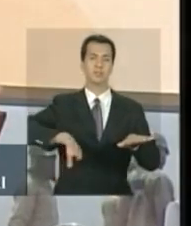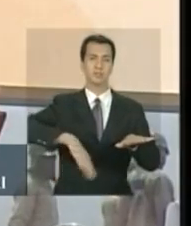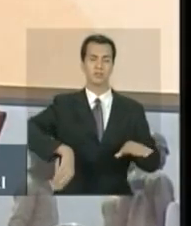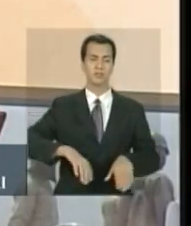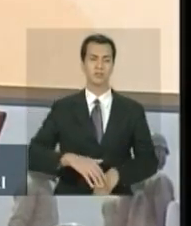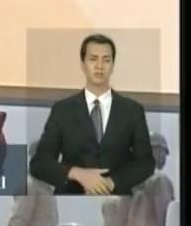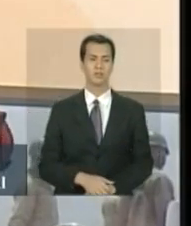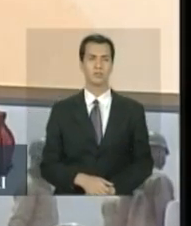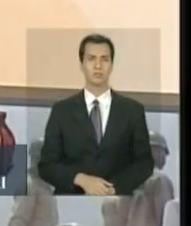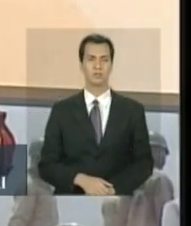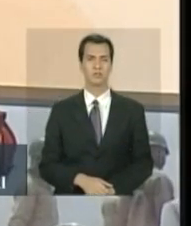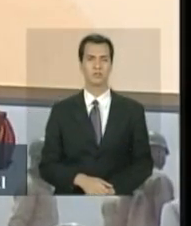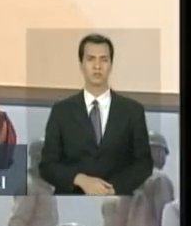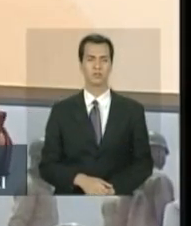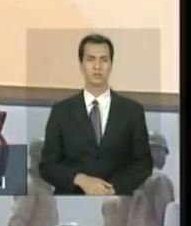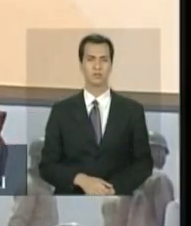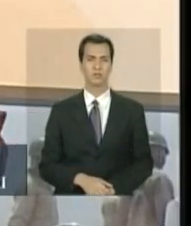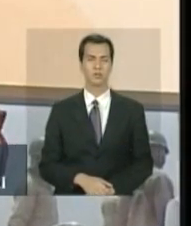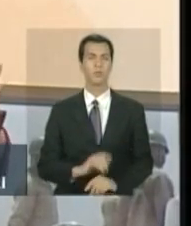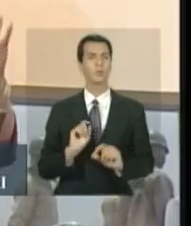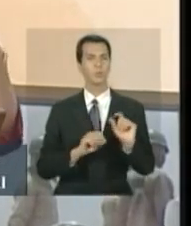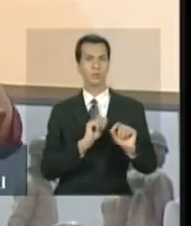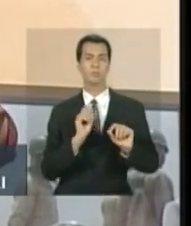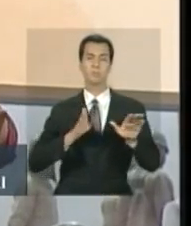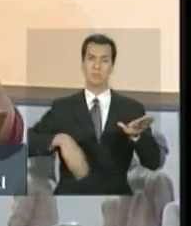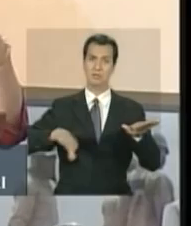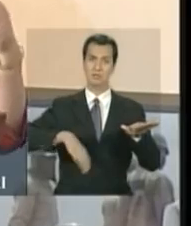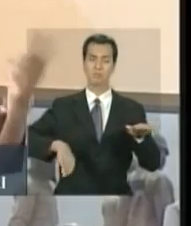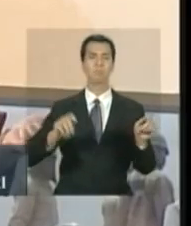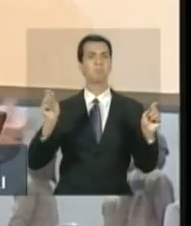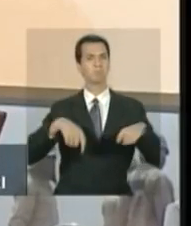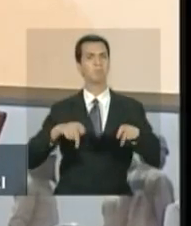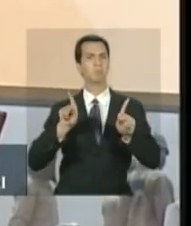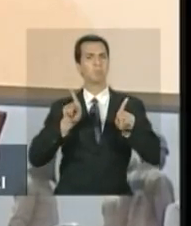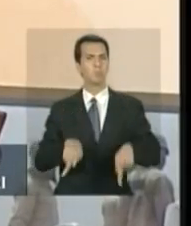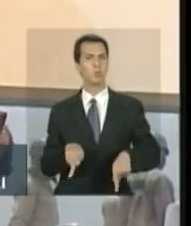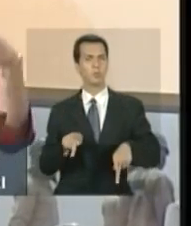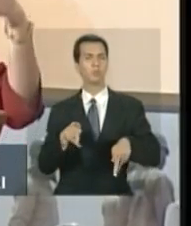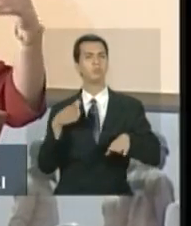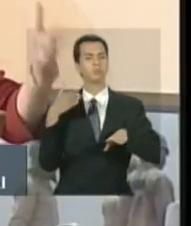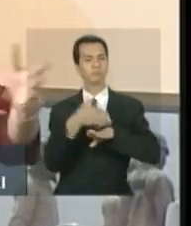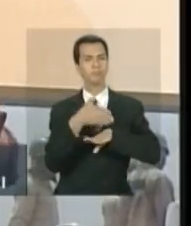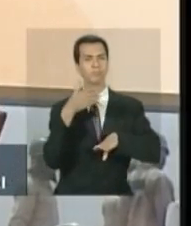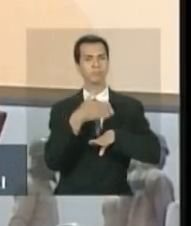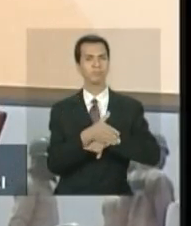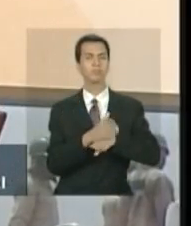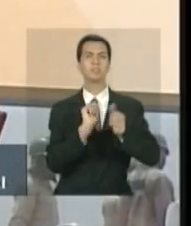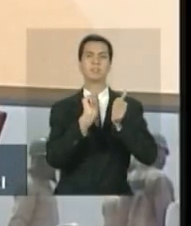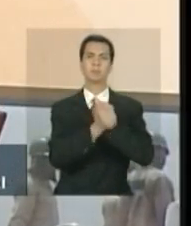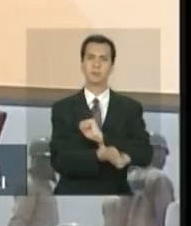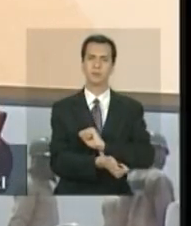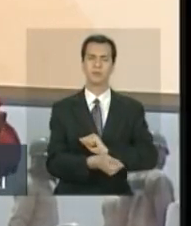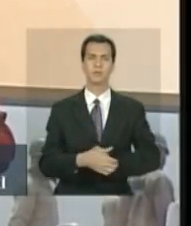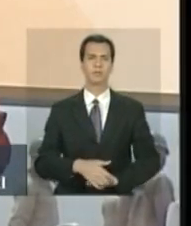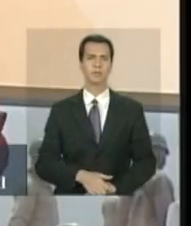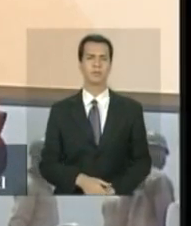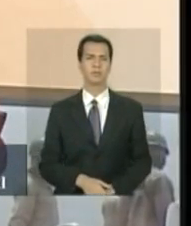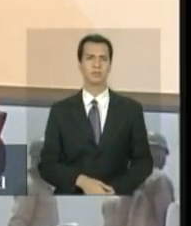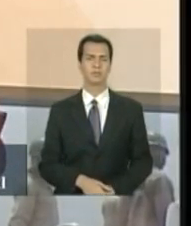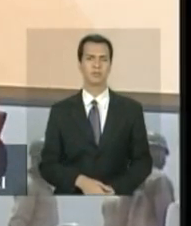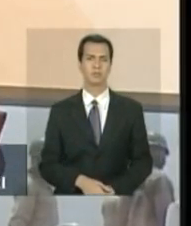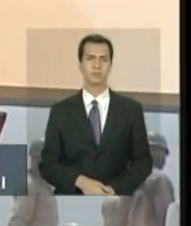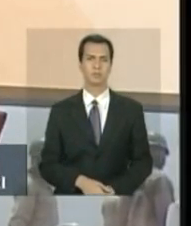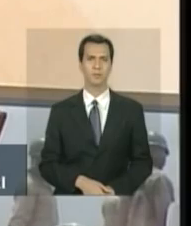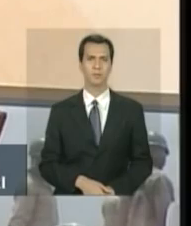Essa piscina também permite o acesso da população a esportes.